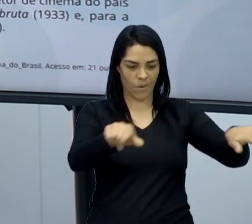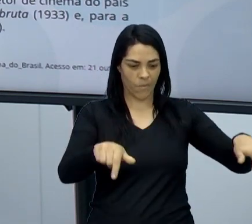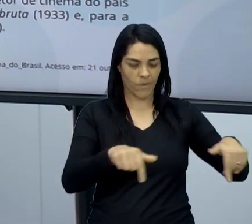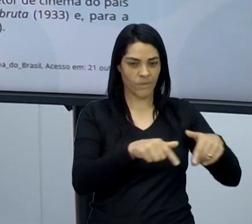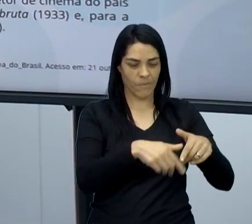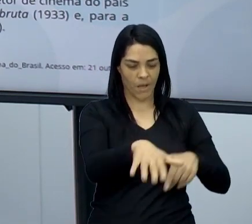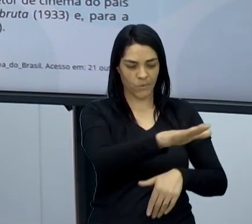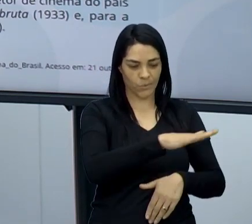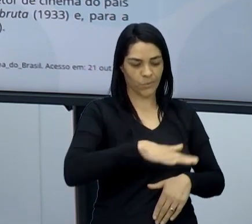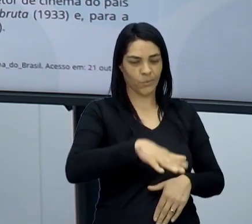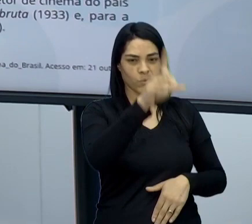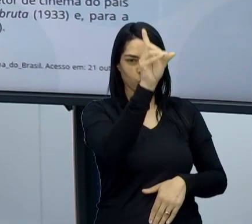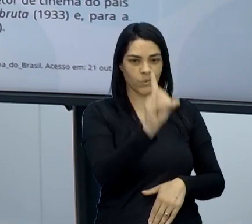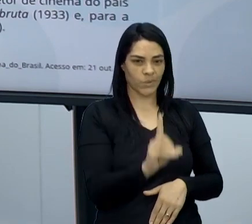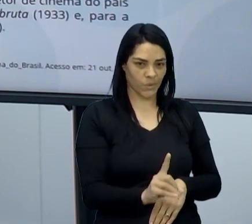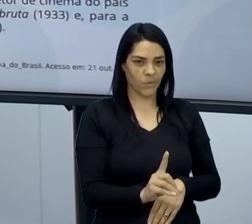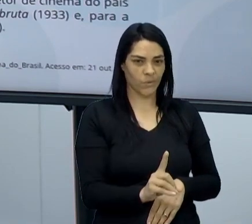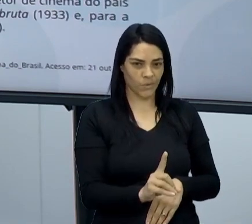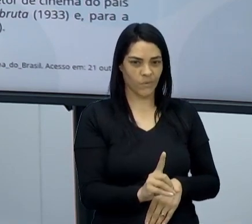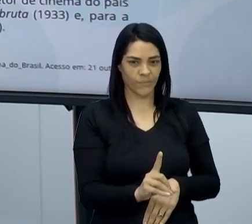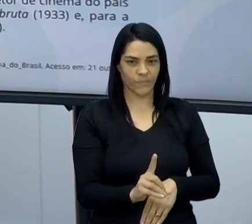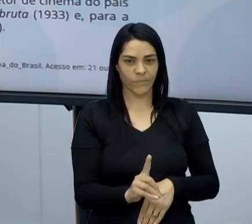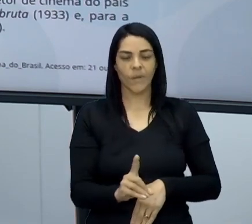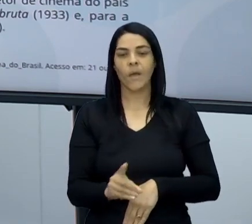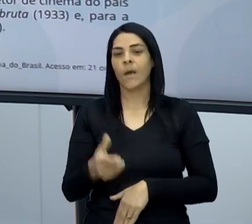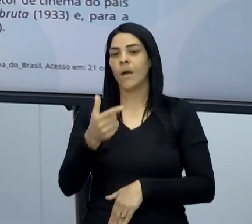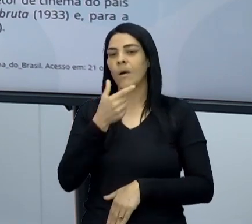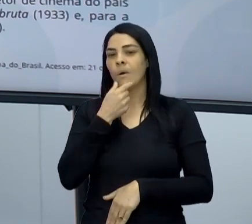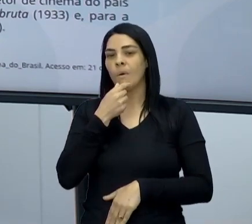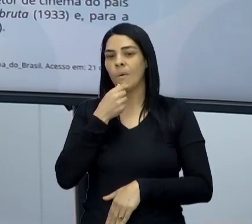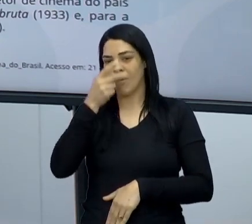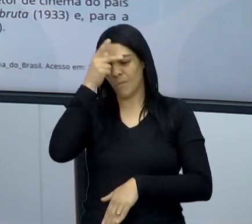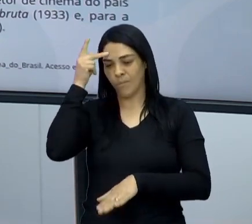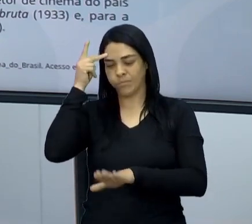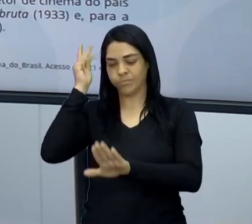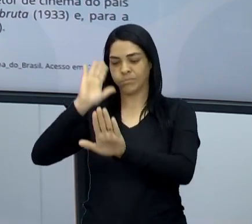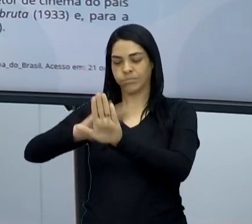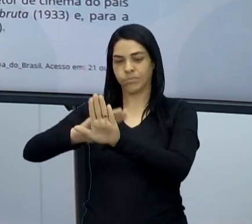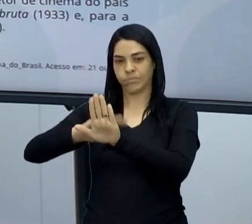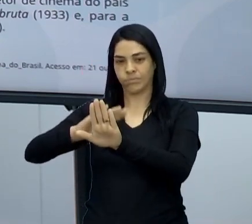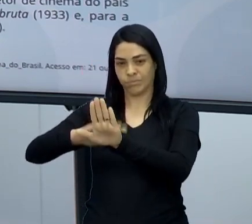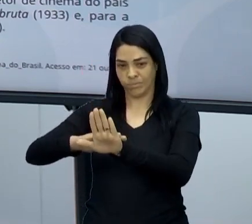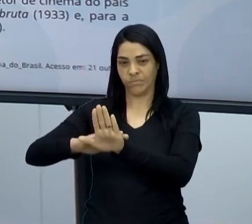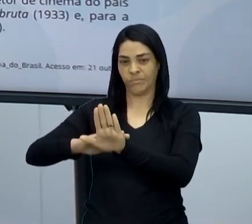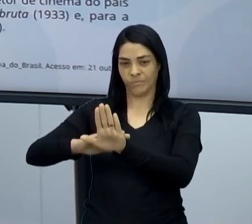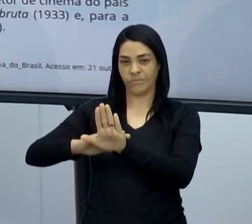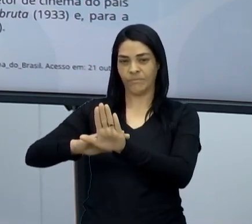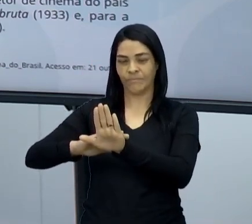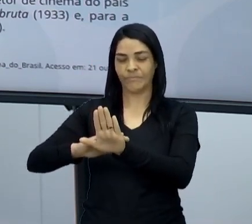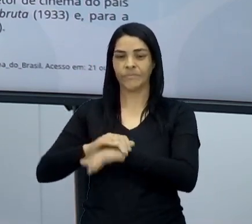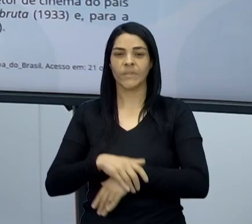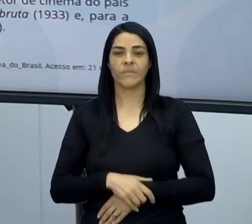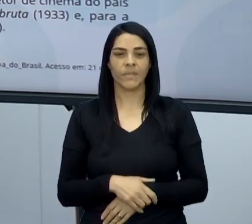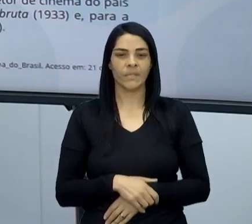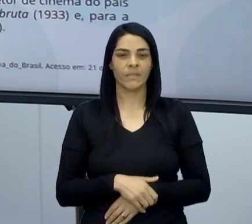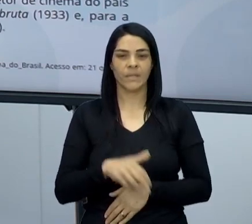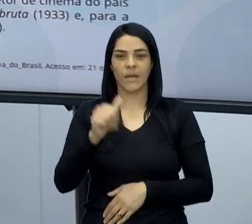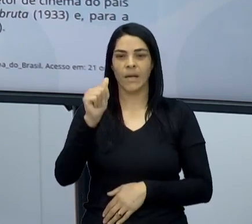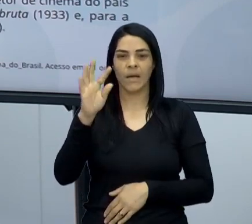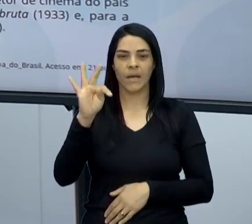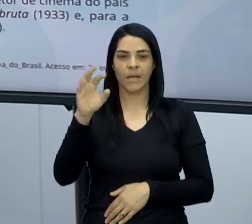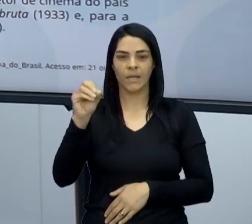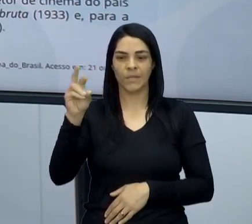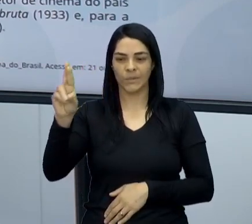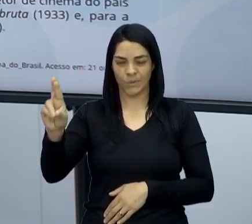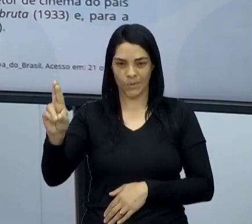sozinho. O ator tem um espaço grandioso nessa tela aqui, ó. É um negócio sensacional. Então, assista filme com som original